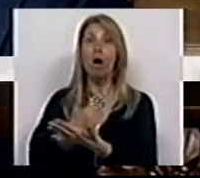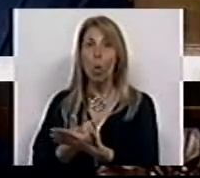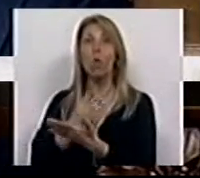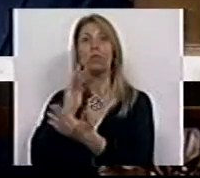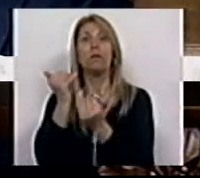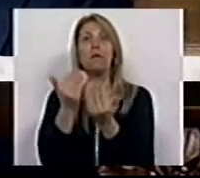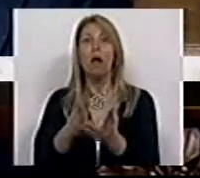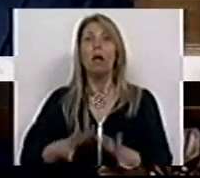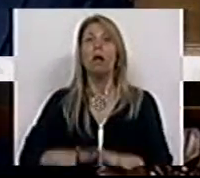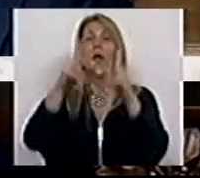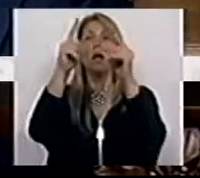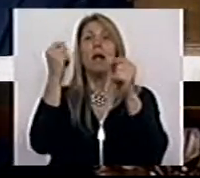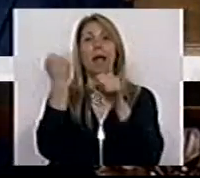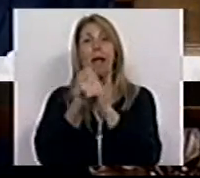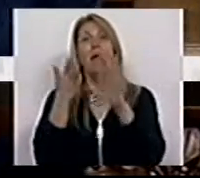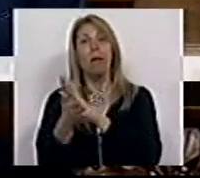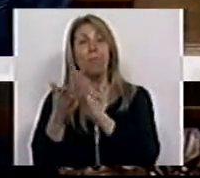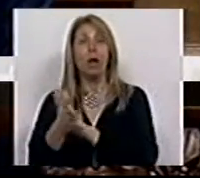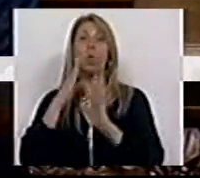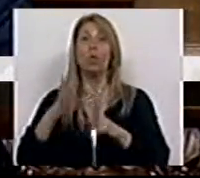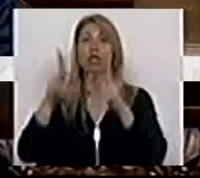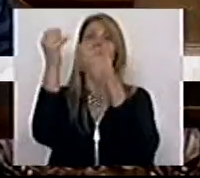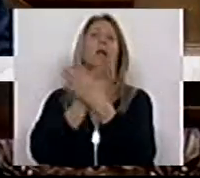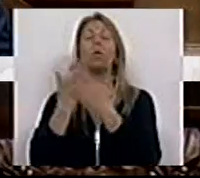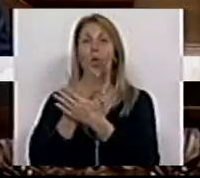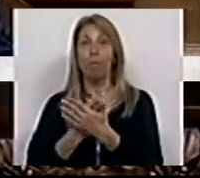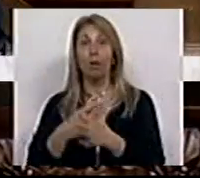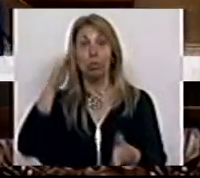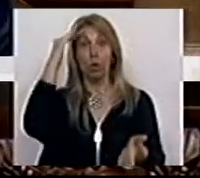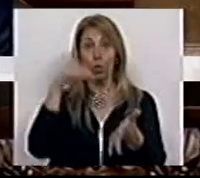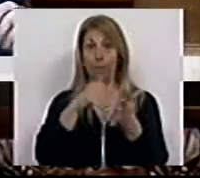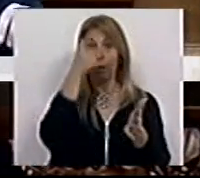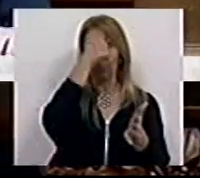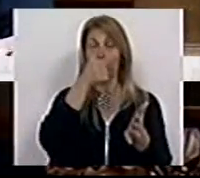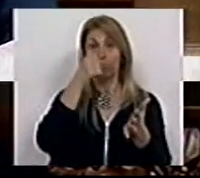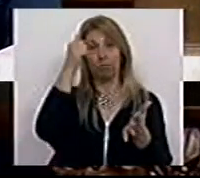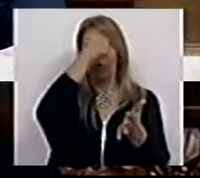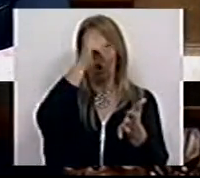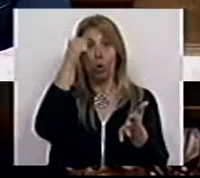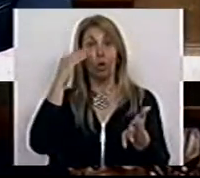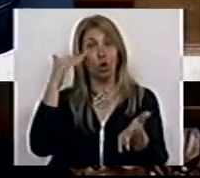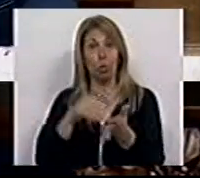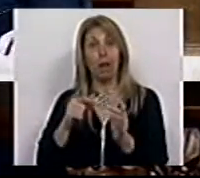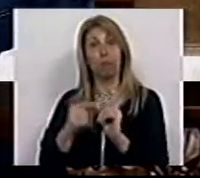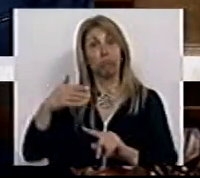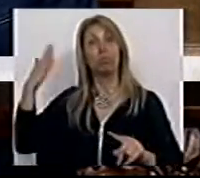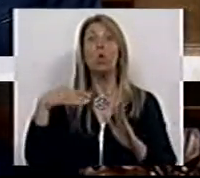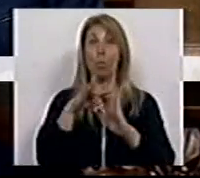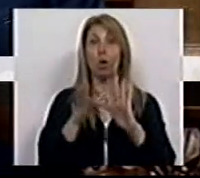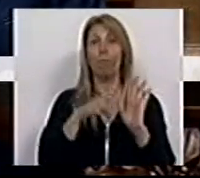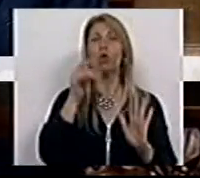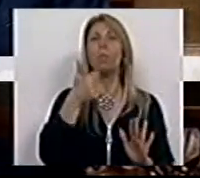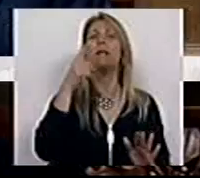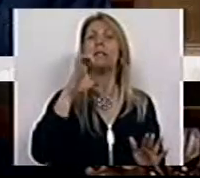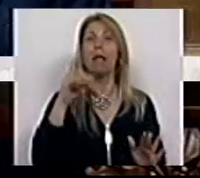e o crescimento económico. Depois do resultado de domingo e do mais recente programa do BCE, o debate